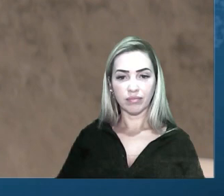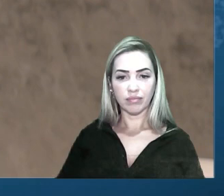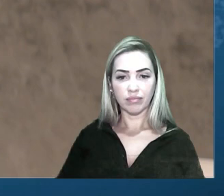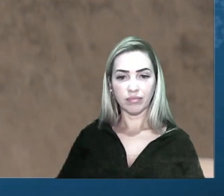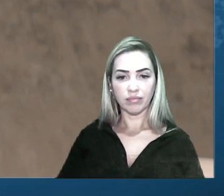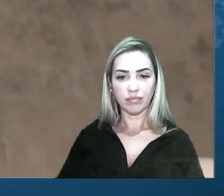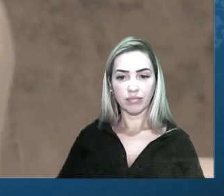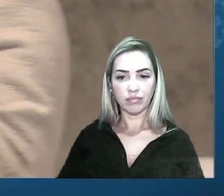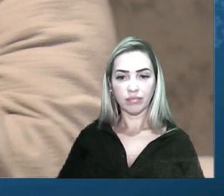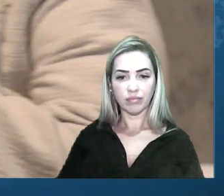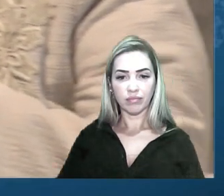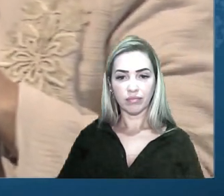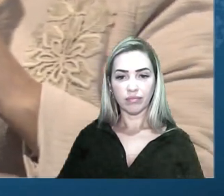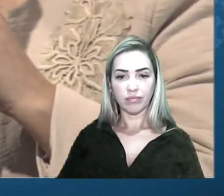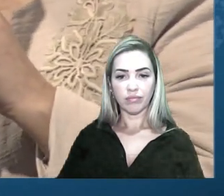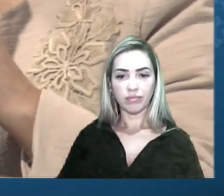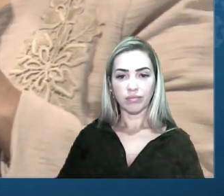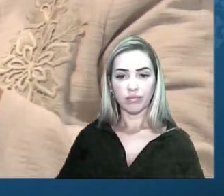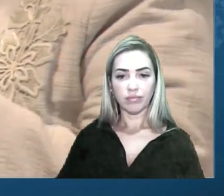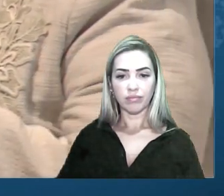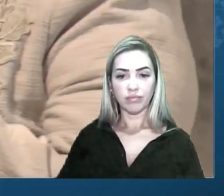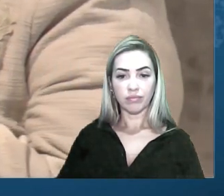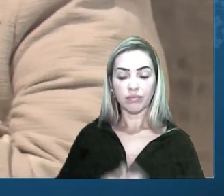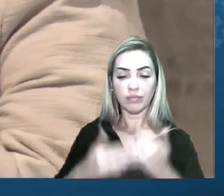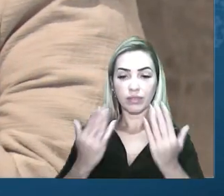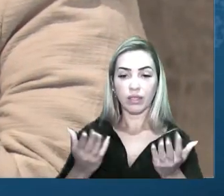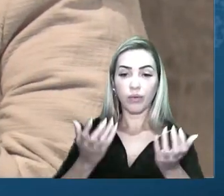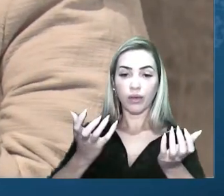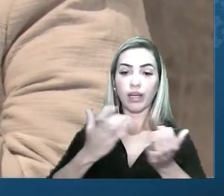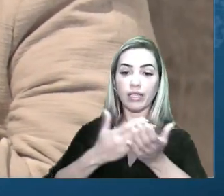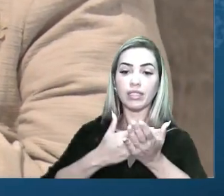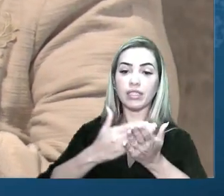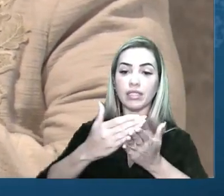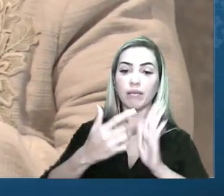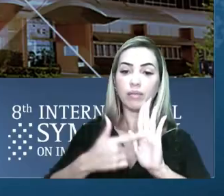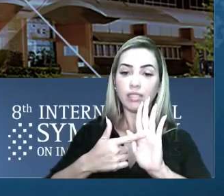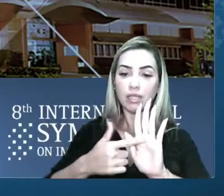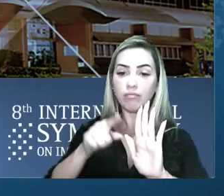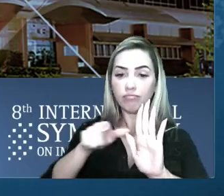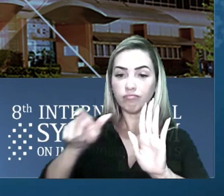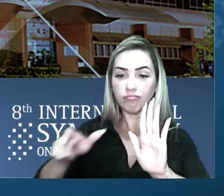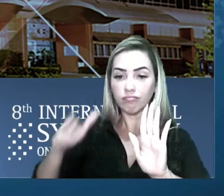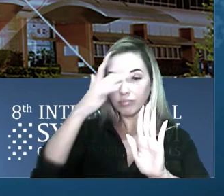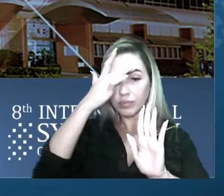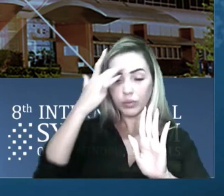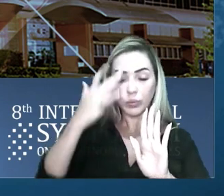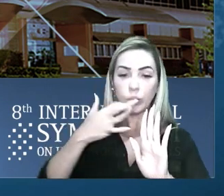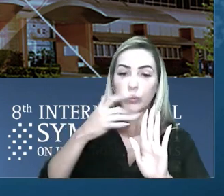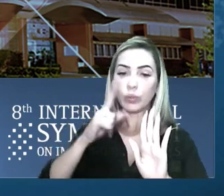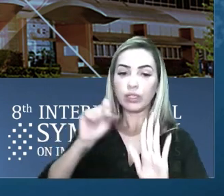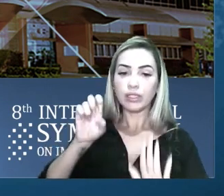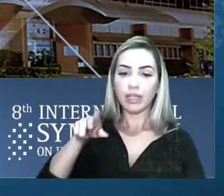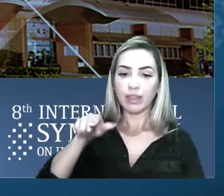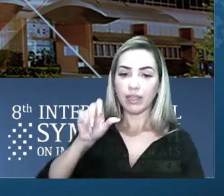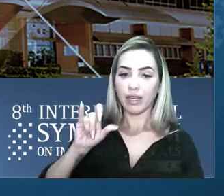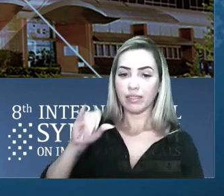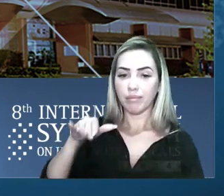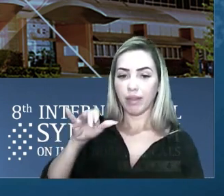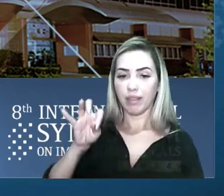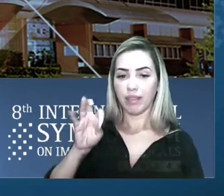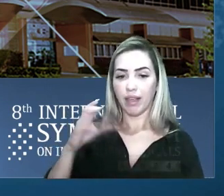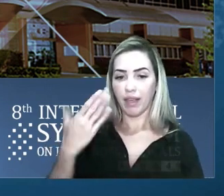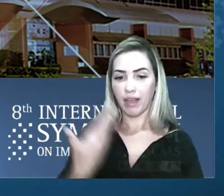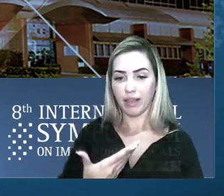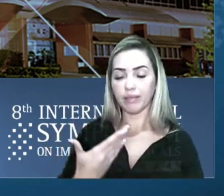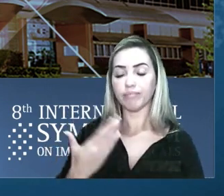Então, eu queria inicialmente, apresentar para aqueles que não conhecem rapidamente o Senai Cimatec. O